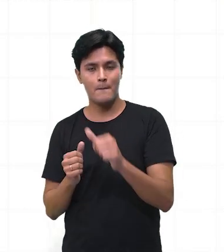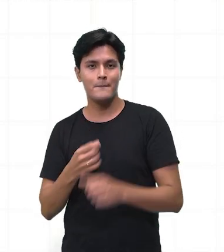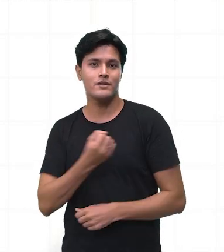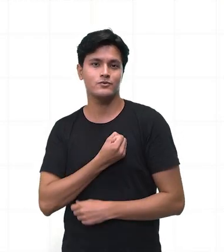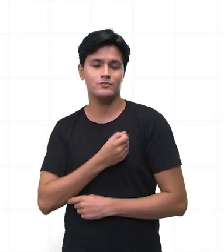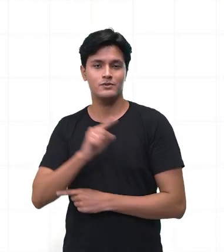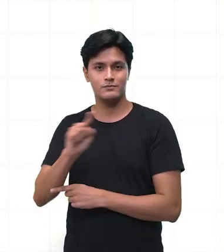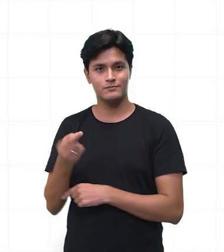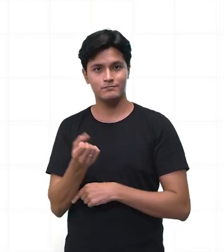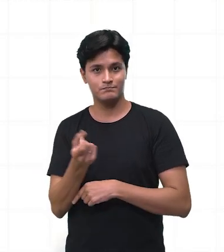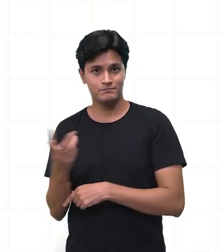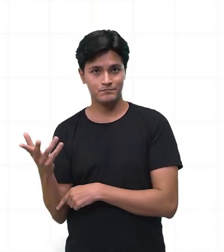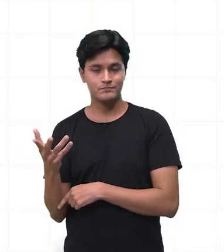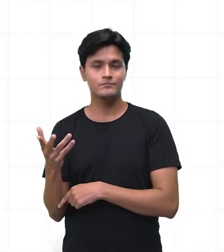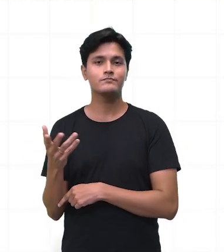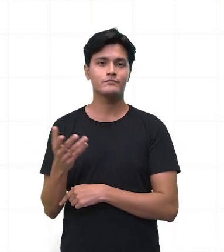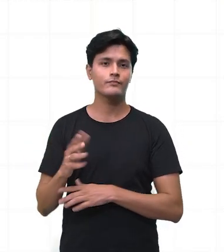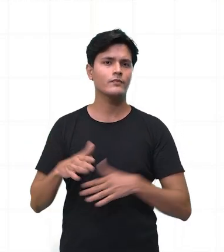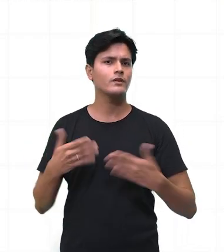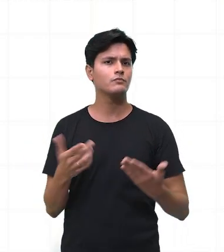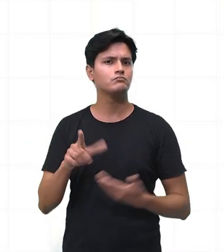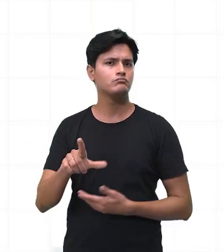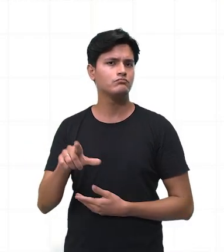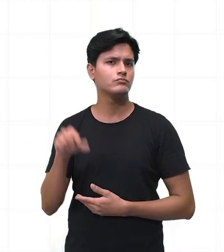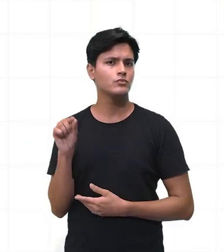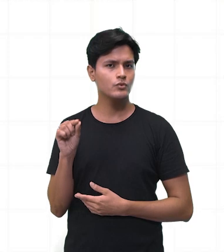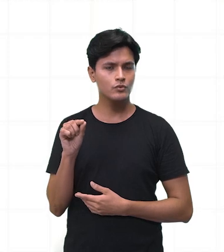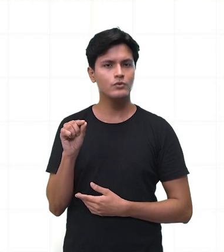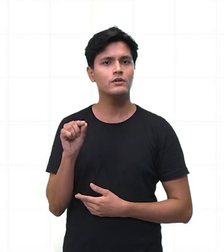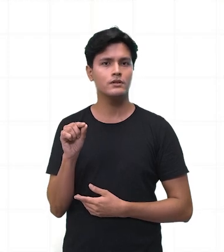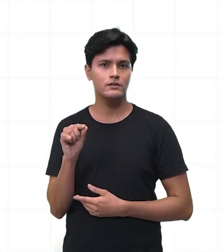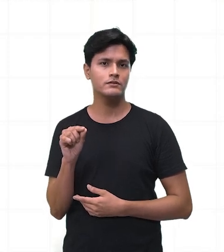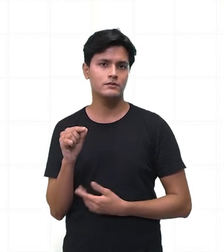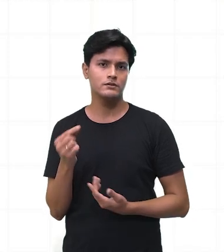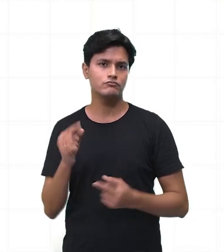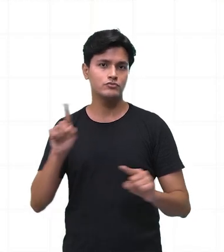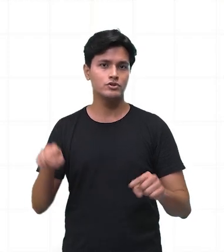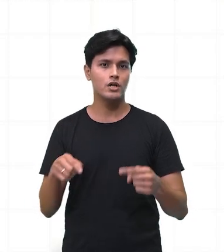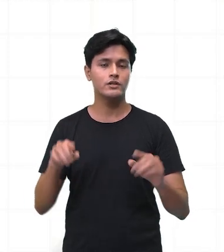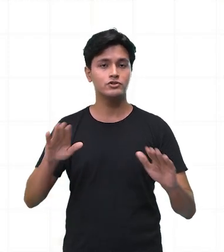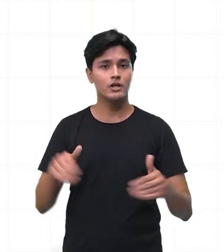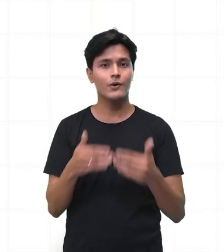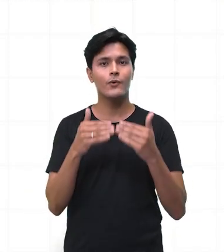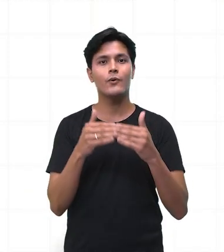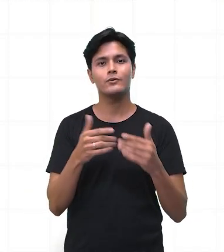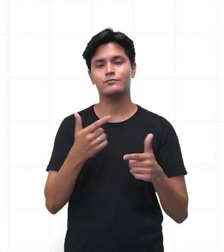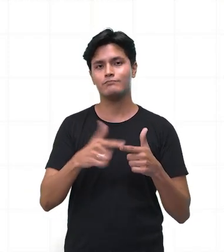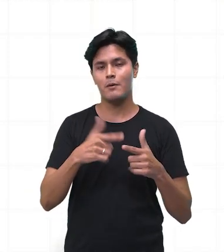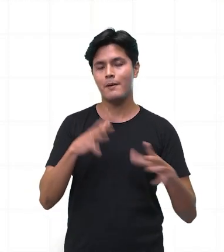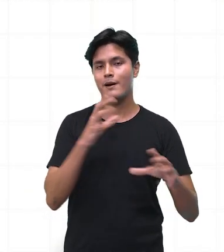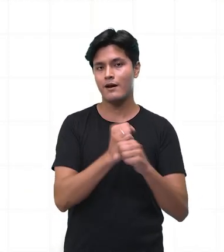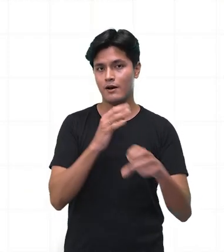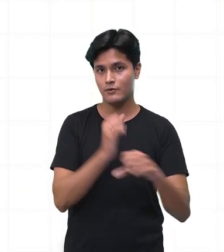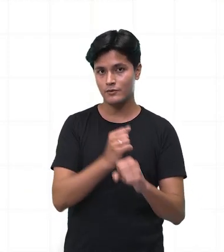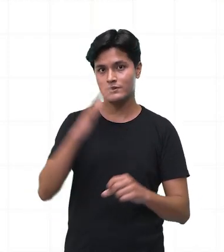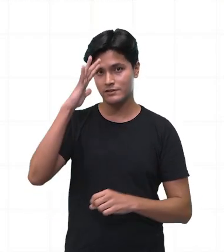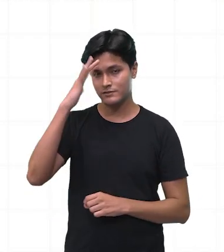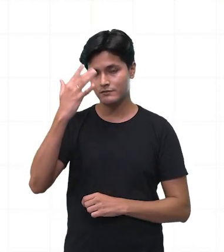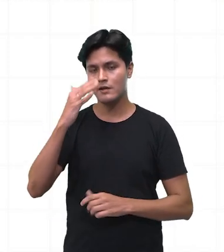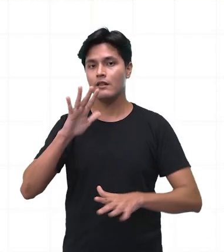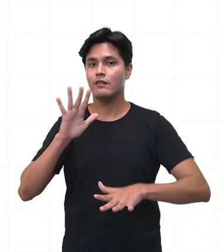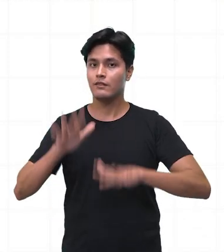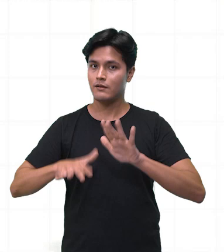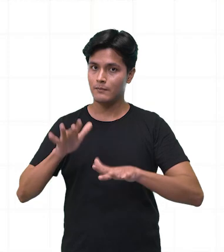aí você vai escolher a forma mais adequada conforme o problema que queremos resolver, tá? Então, dependendo ali da solução,